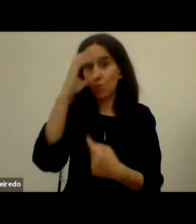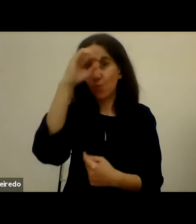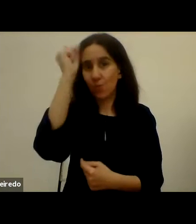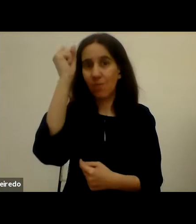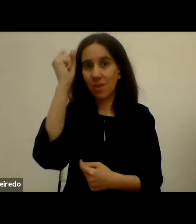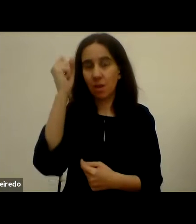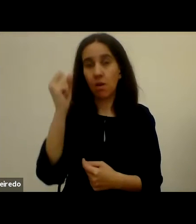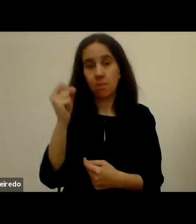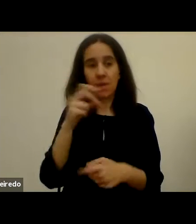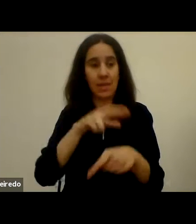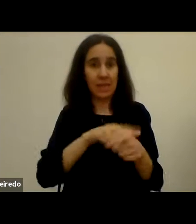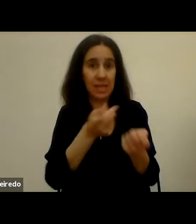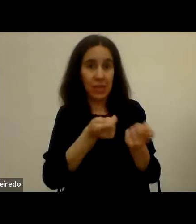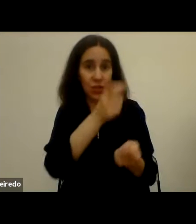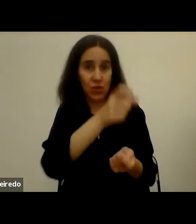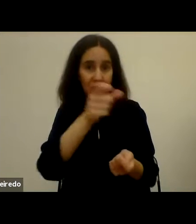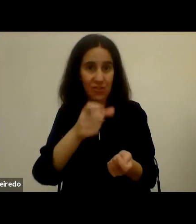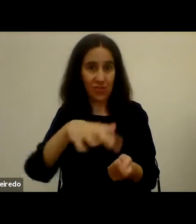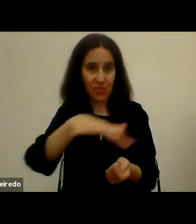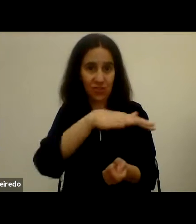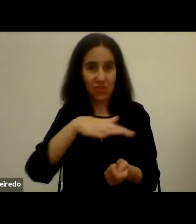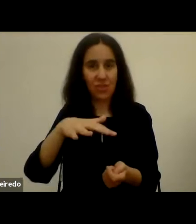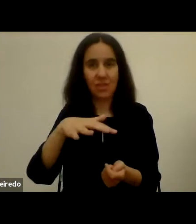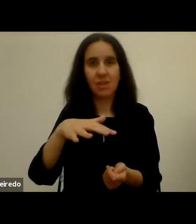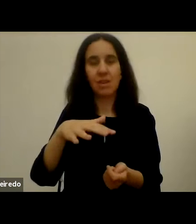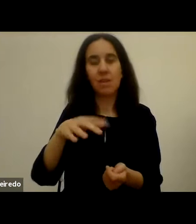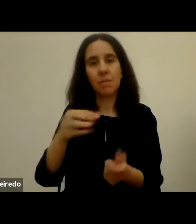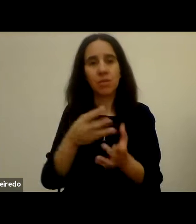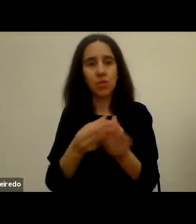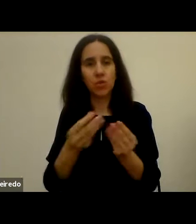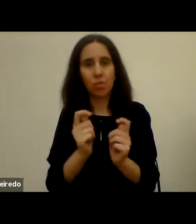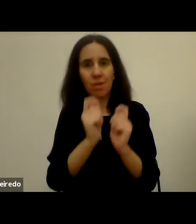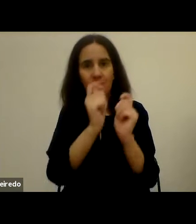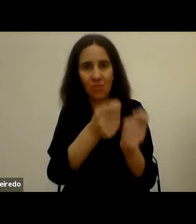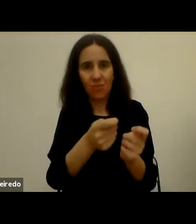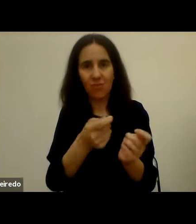pública, para os seus dirigentes, como instrumentos